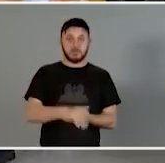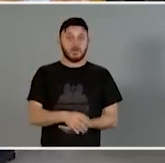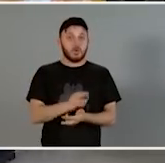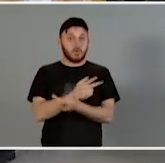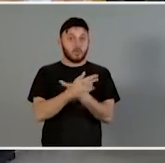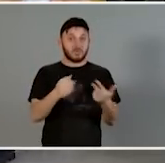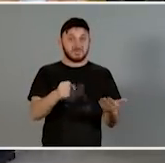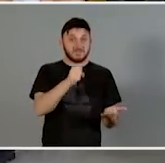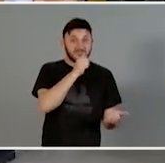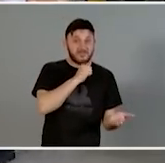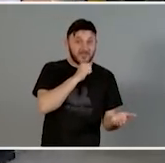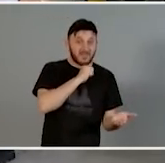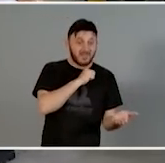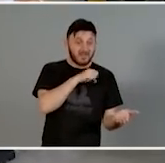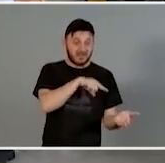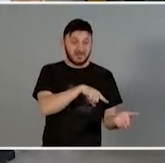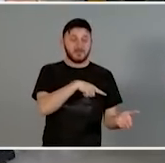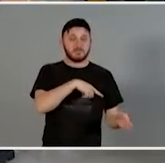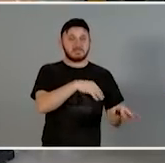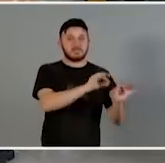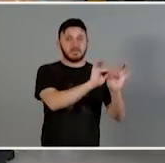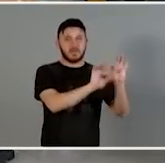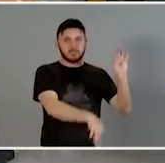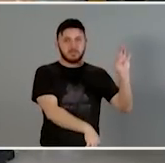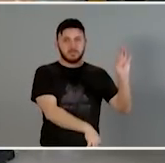velhas que tem que ser rasgada.